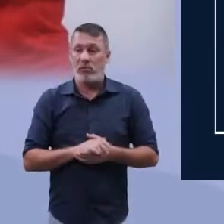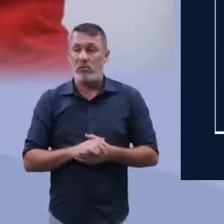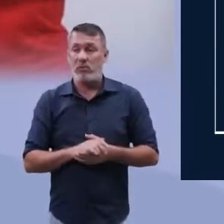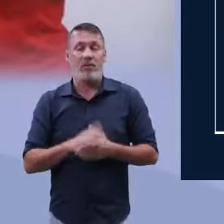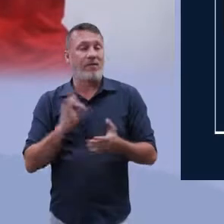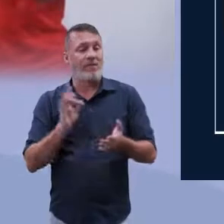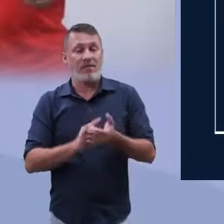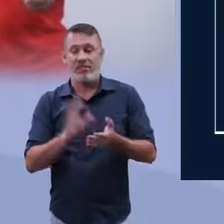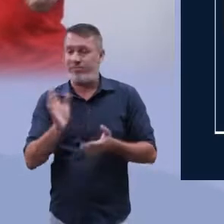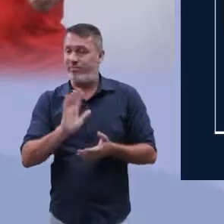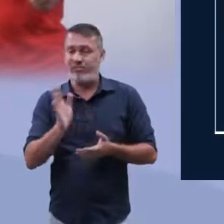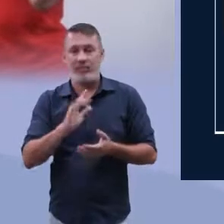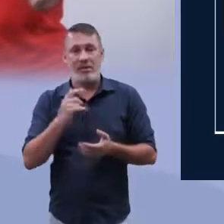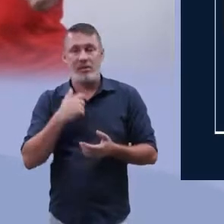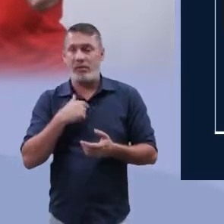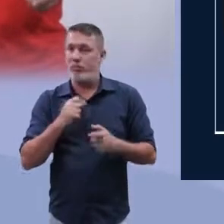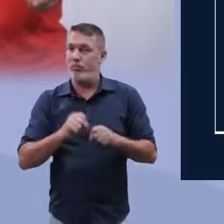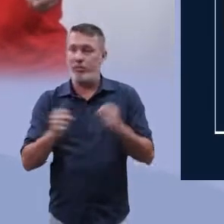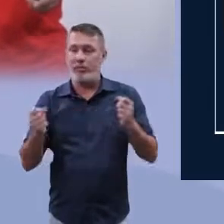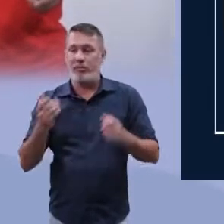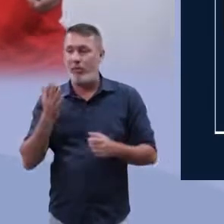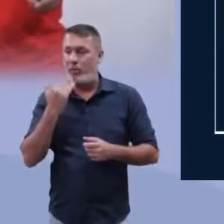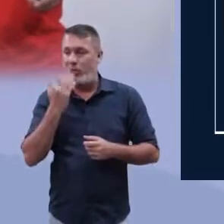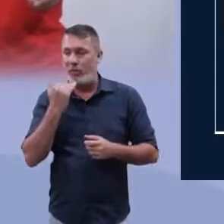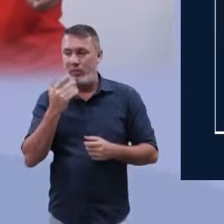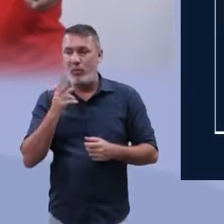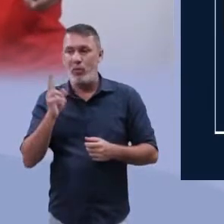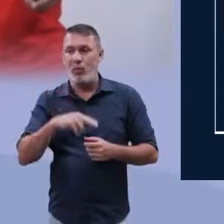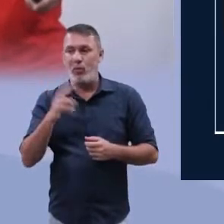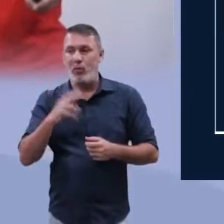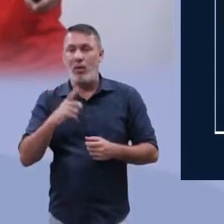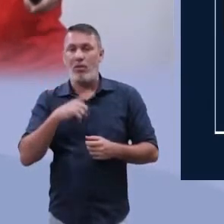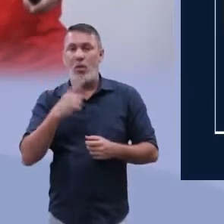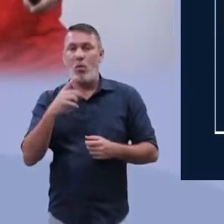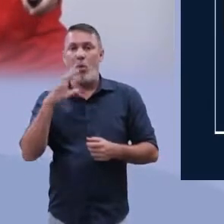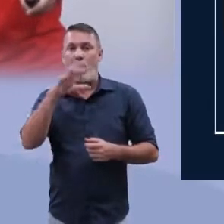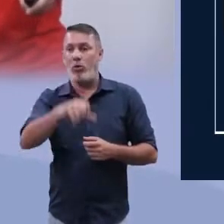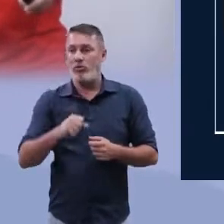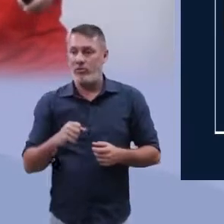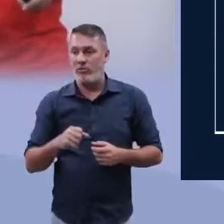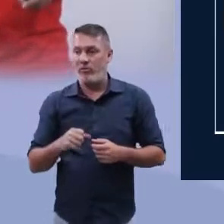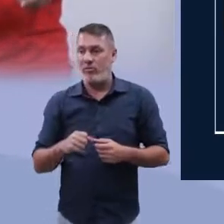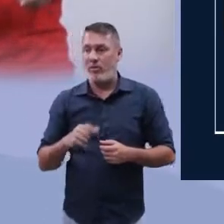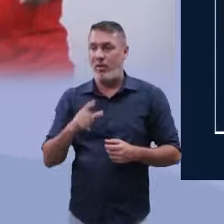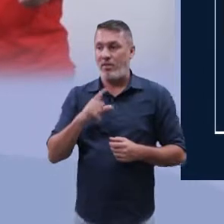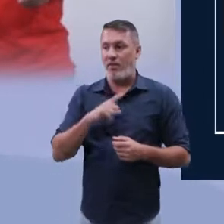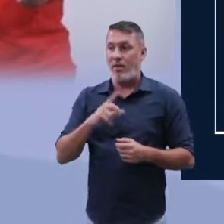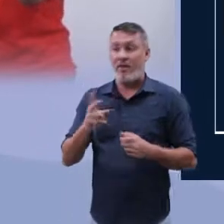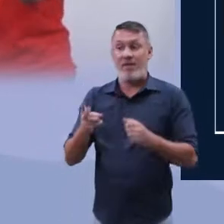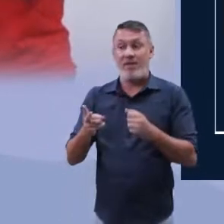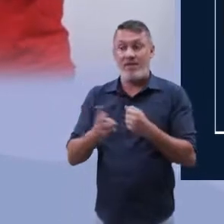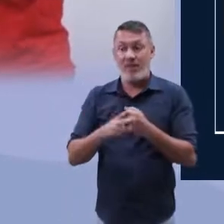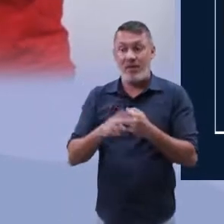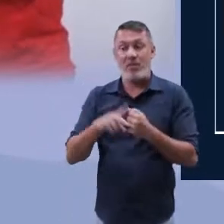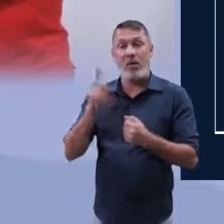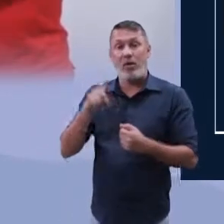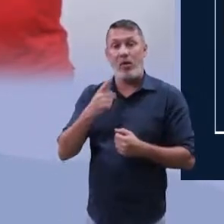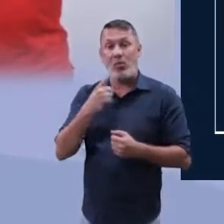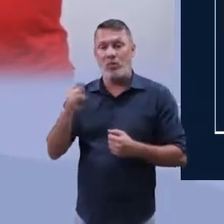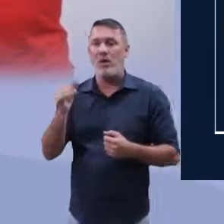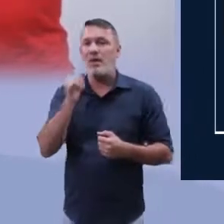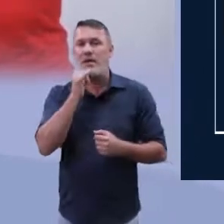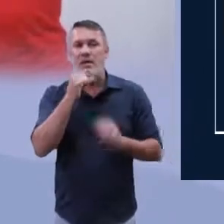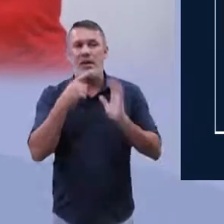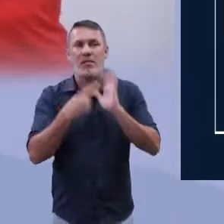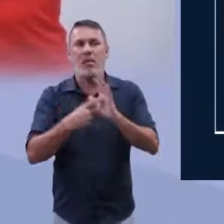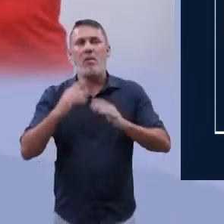assim, olha, de verdade, eu não poderia comer, né? Eu poderia dar mais uma mordida. Então esse stuff it, né? Que no